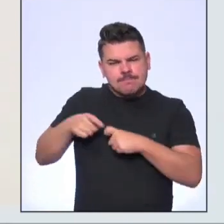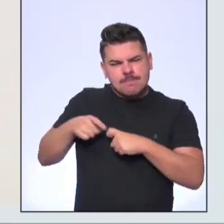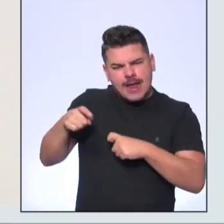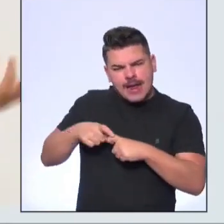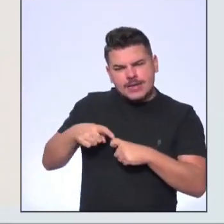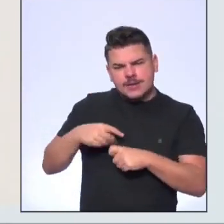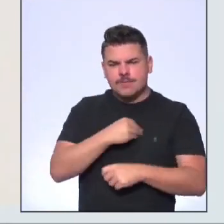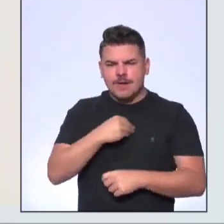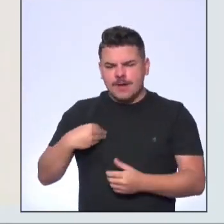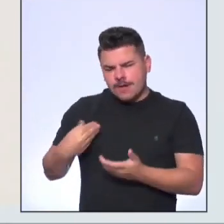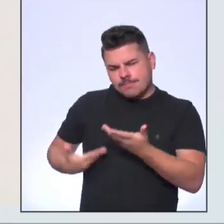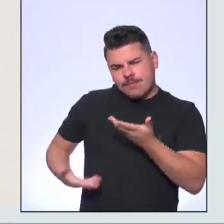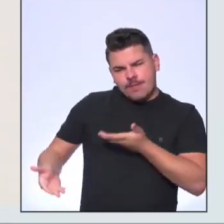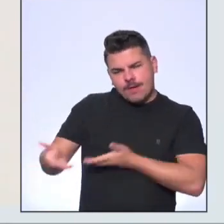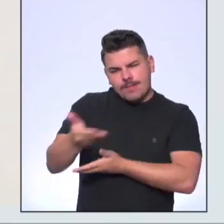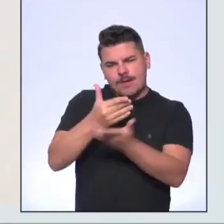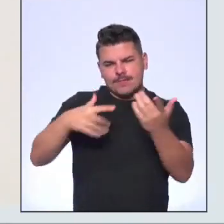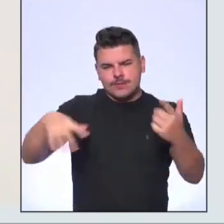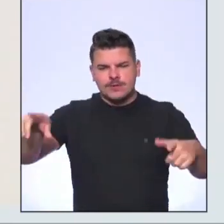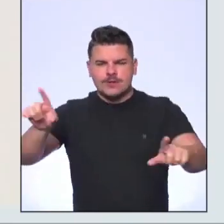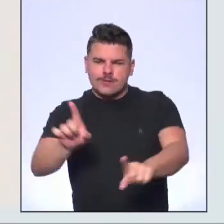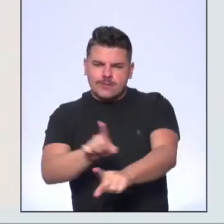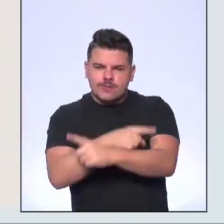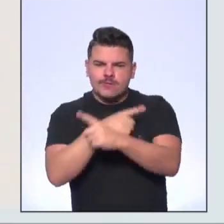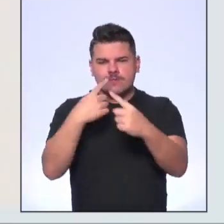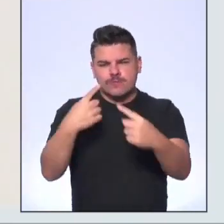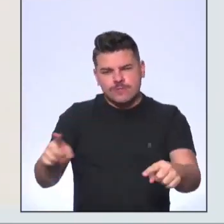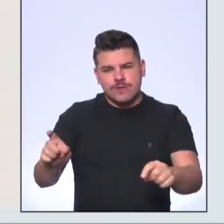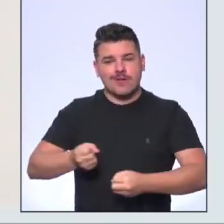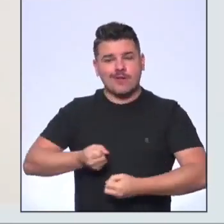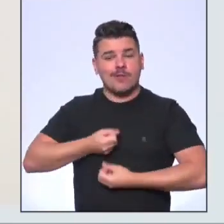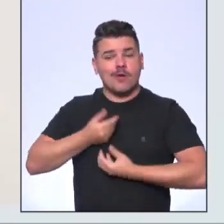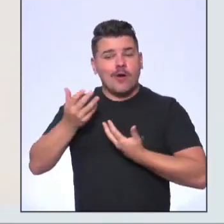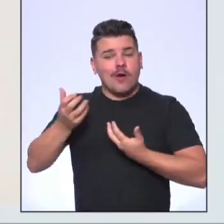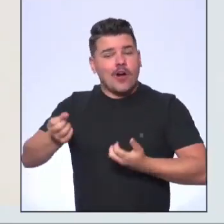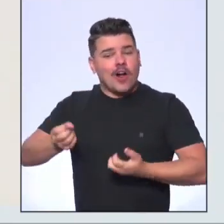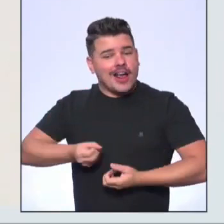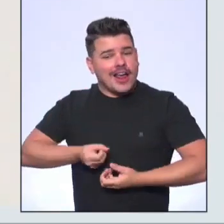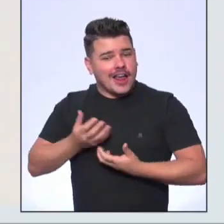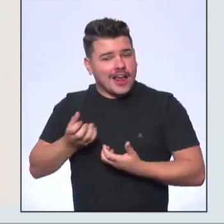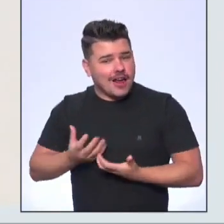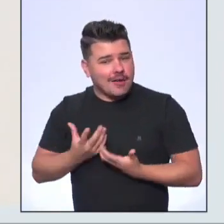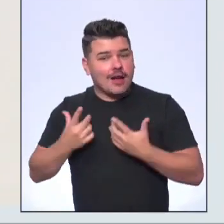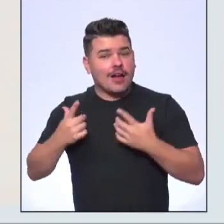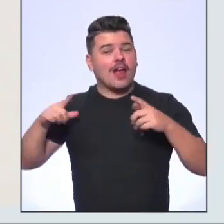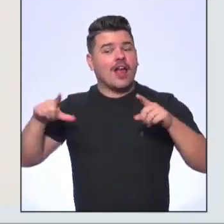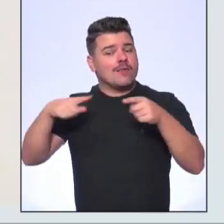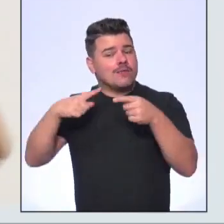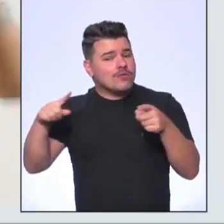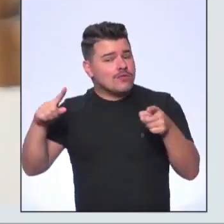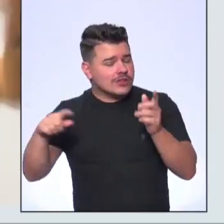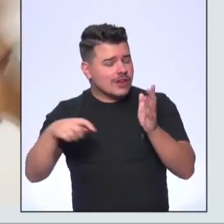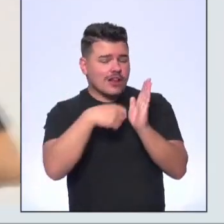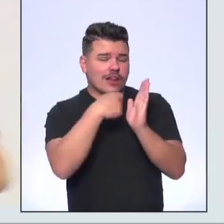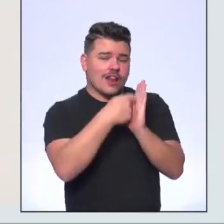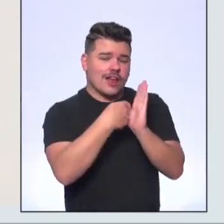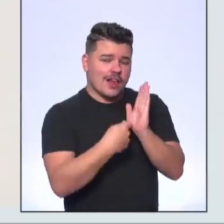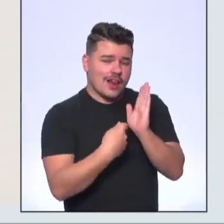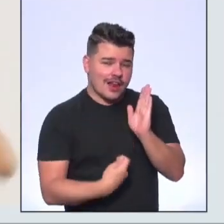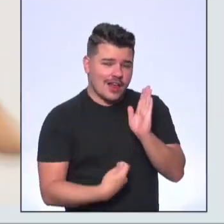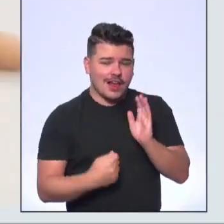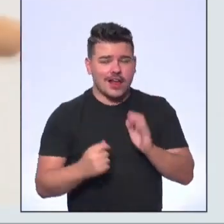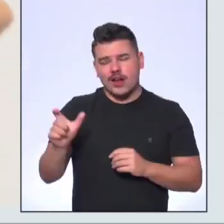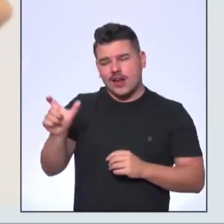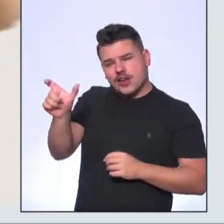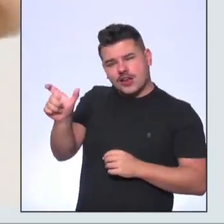envolver esse tipo de coisa. Mas ele está fazendo um poema, ele está fazendo uma letra de música. Então ele dá um nome para esse